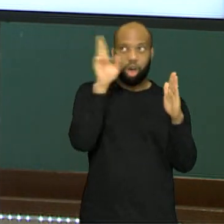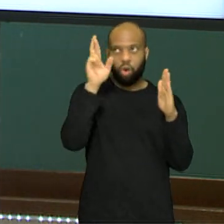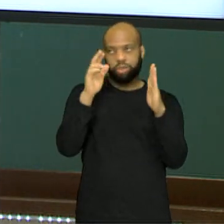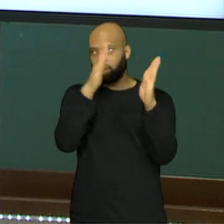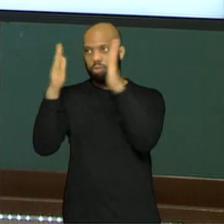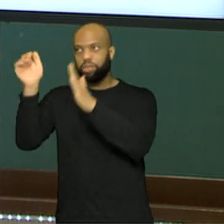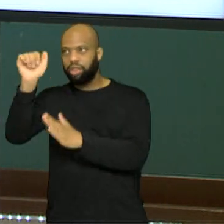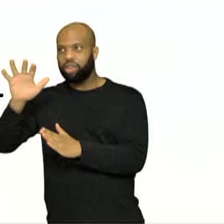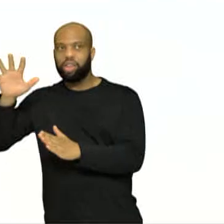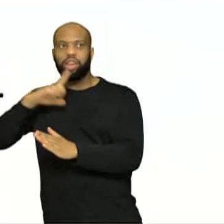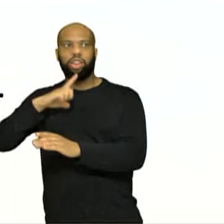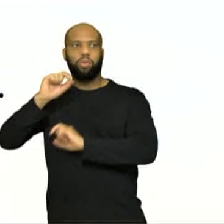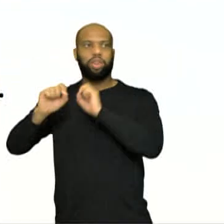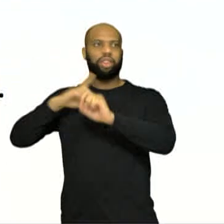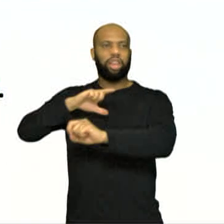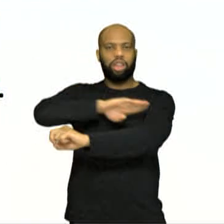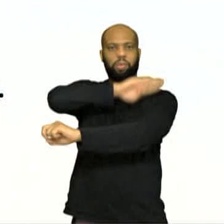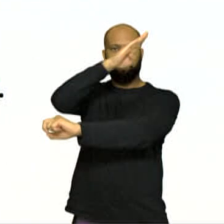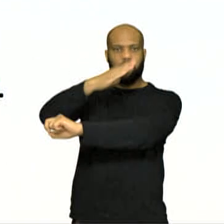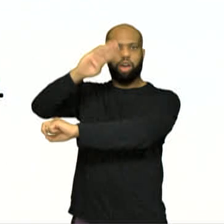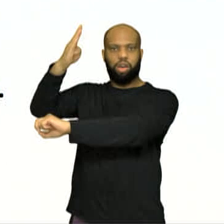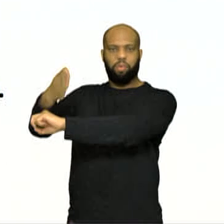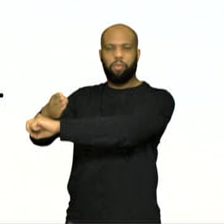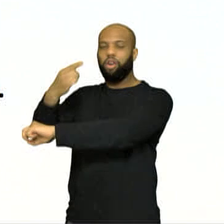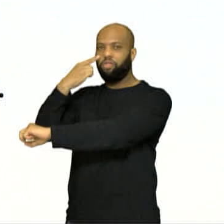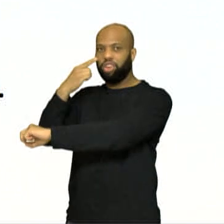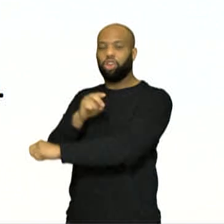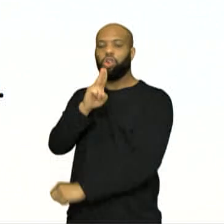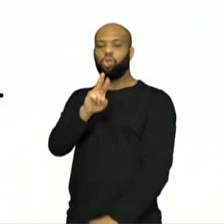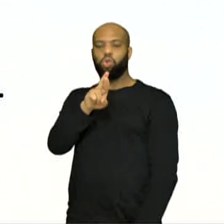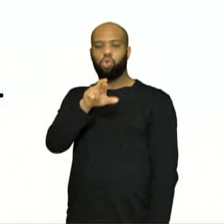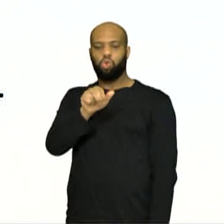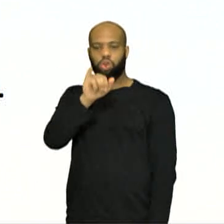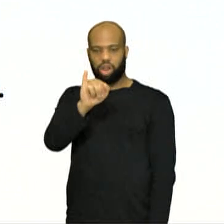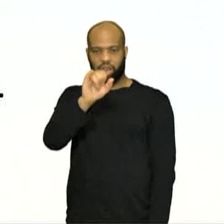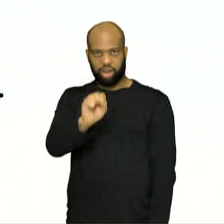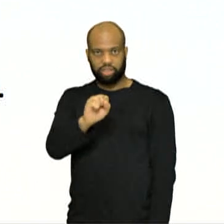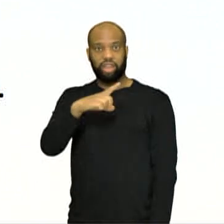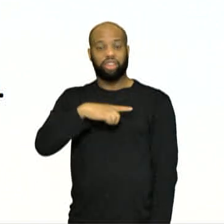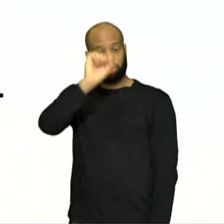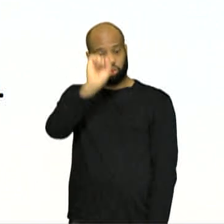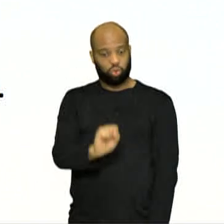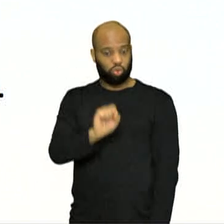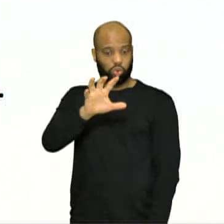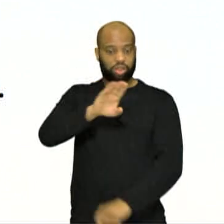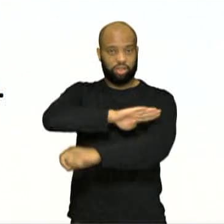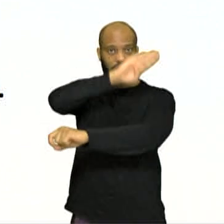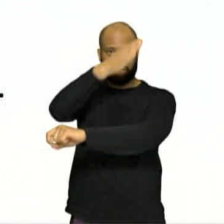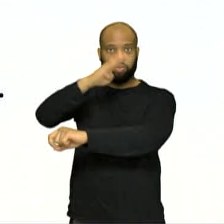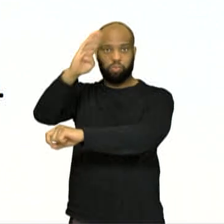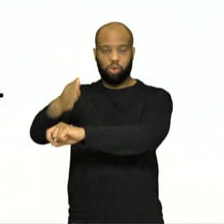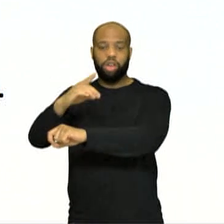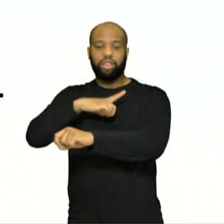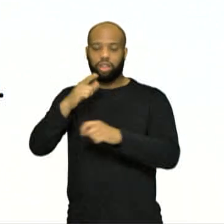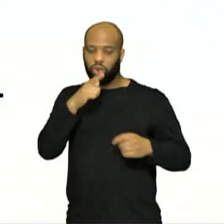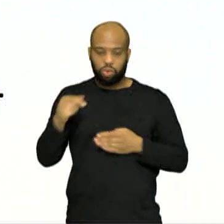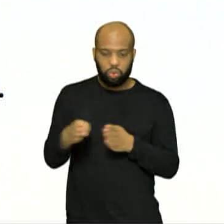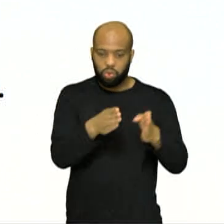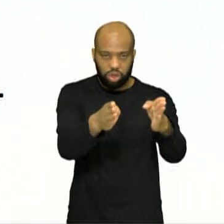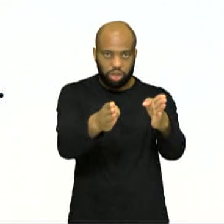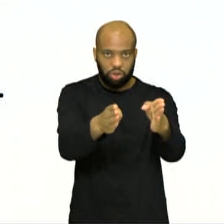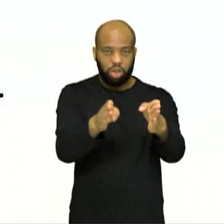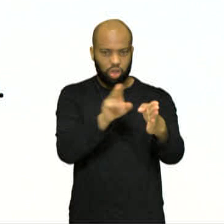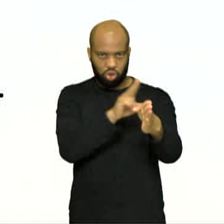Montes Urais, que está circuladinho aqui. Ao sul dos Montes Urais tem um rio, que é o